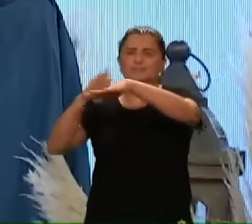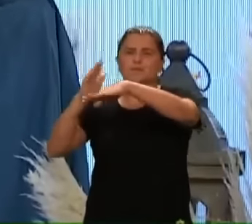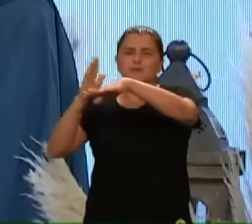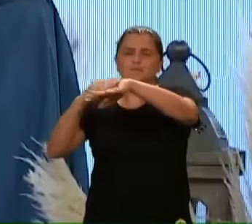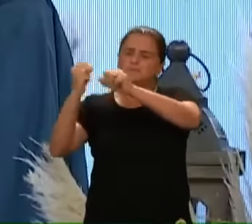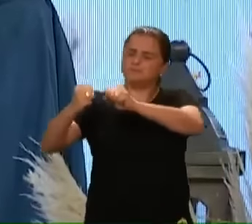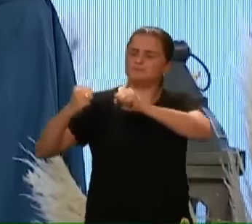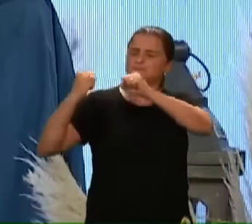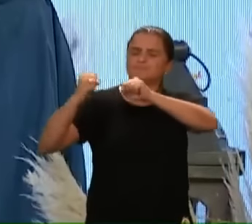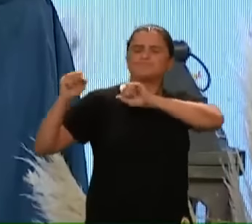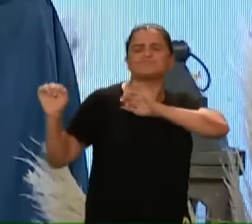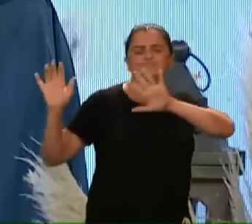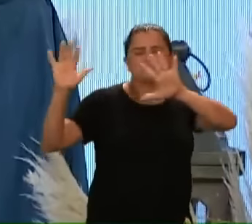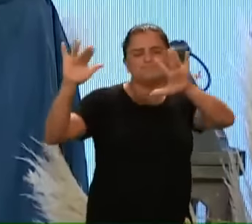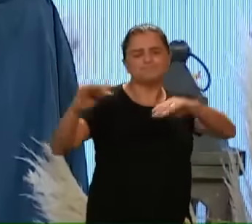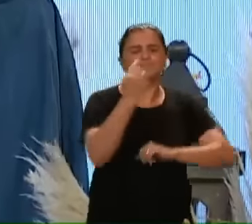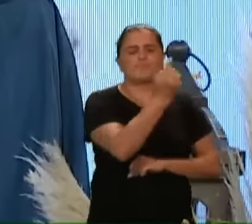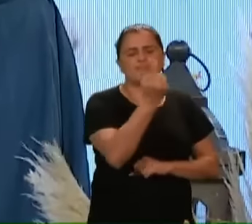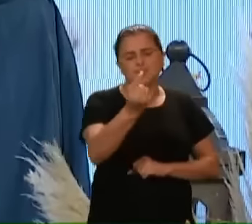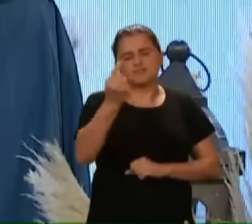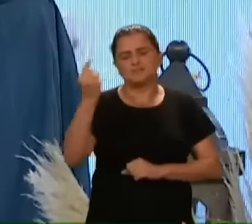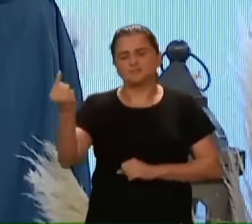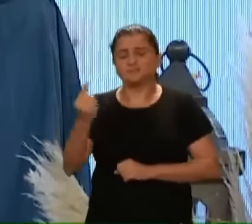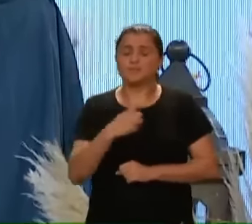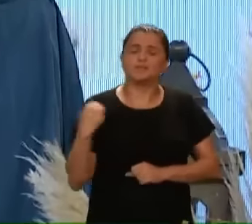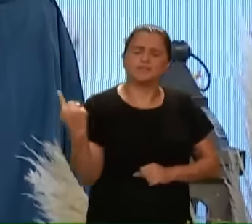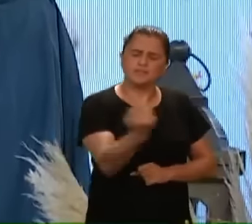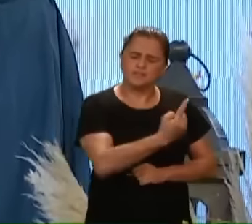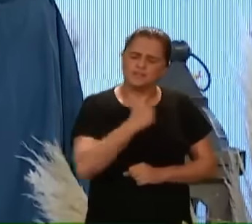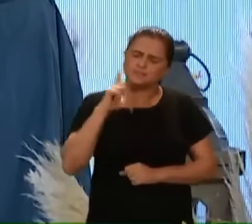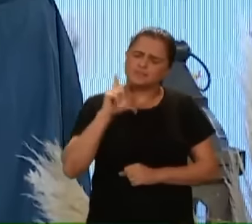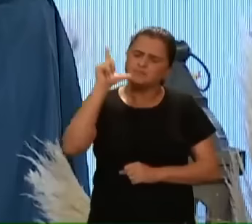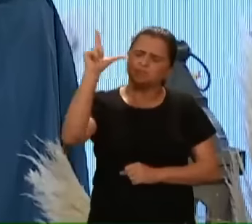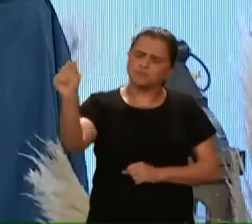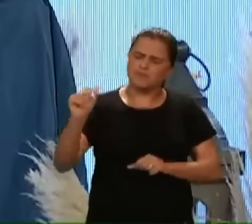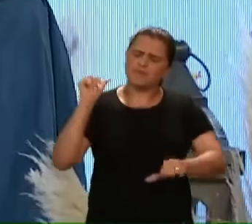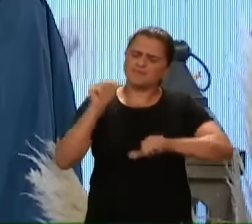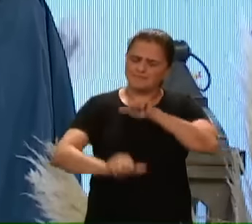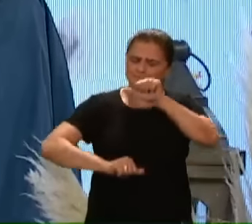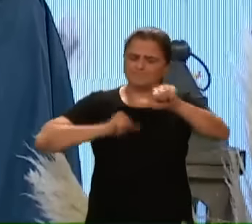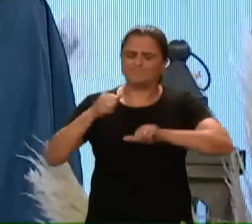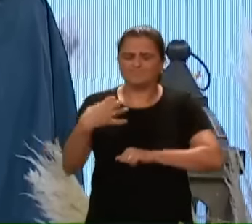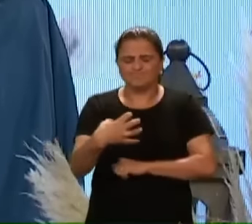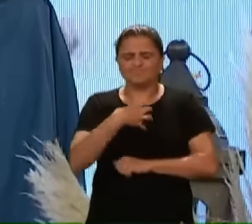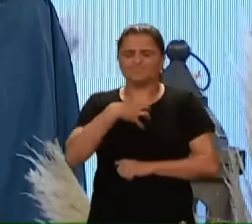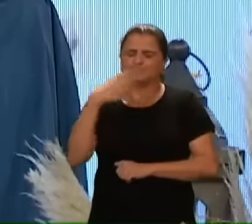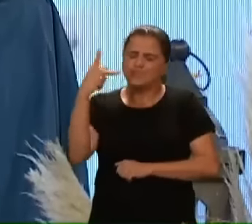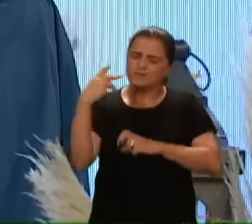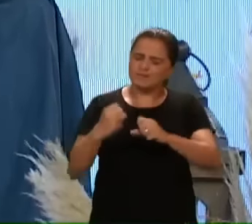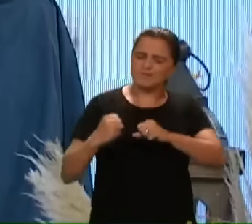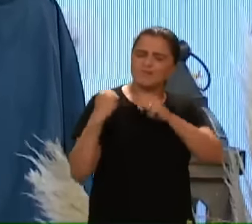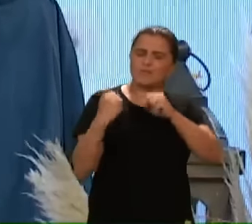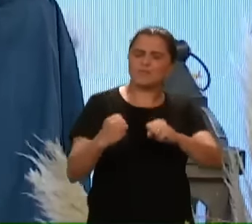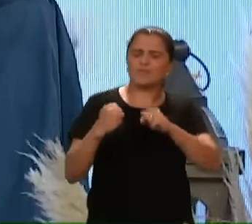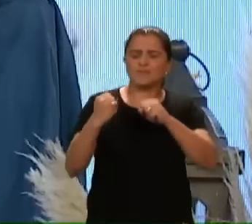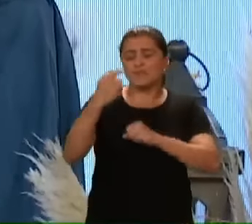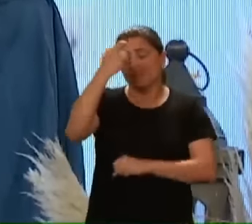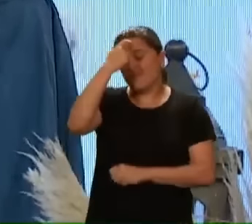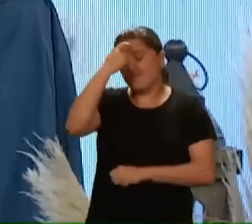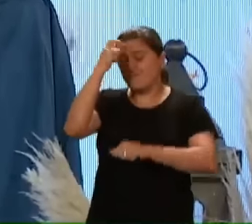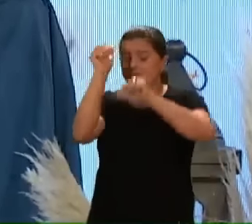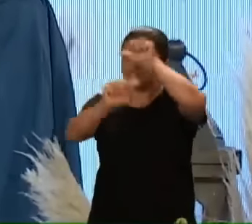poderosa alcance cada uma nesta noite e que nós saiamos daqui transformadas, impactadas pelo teu poder, com uma nova